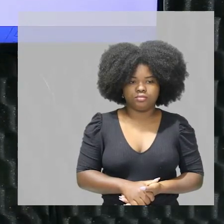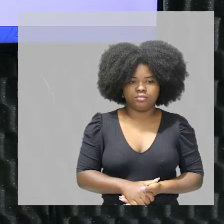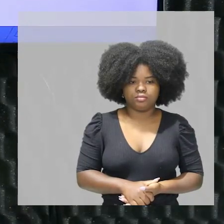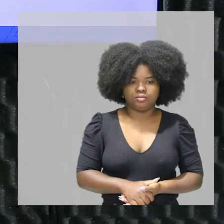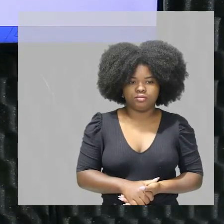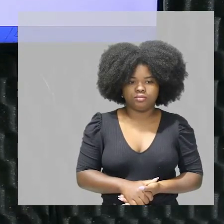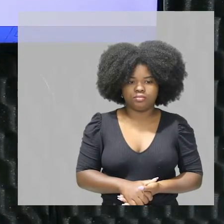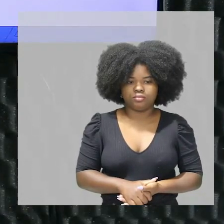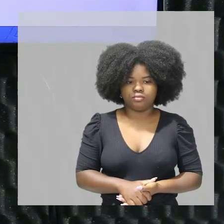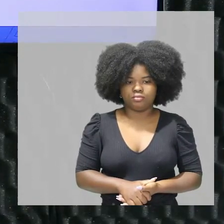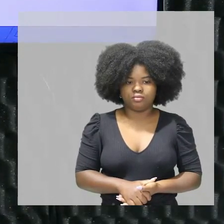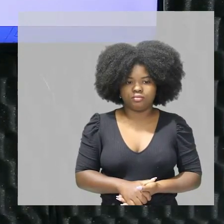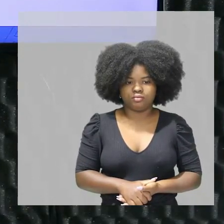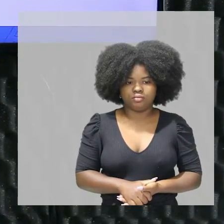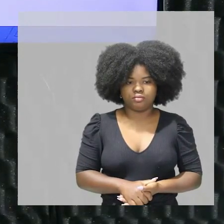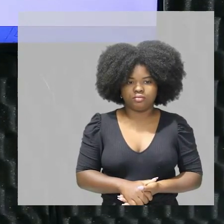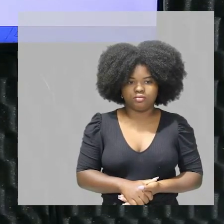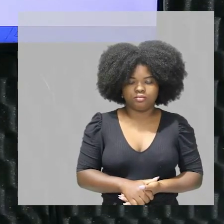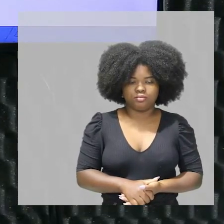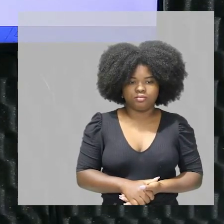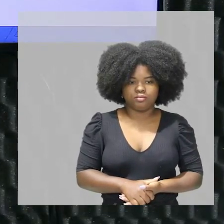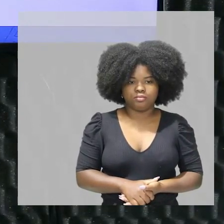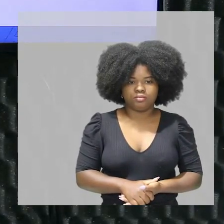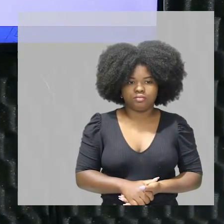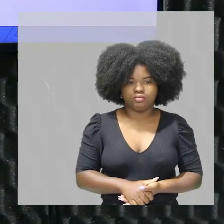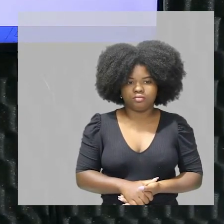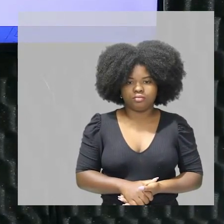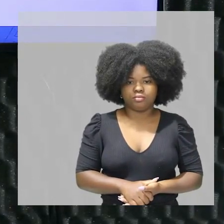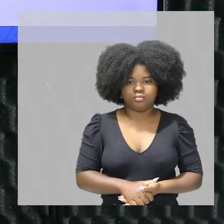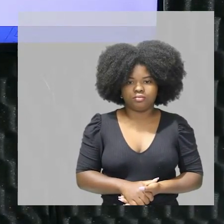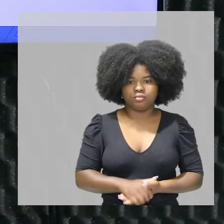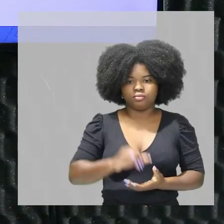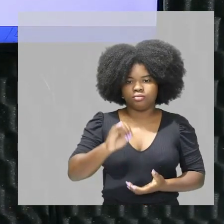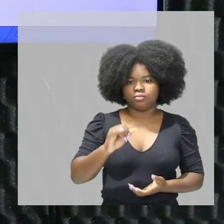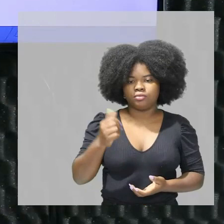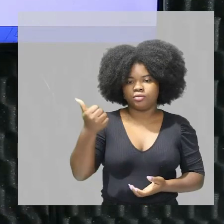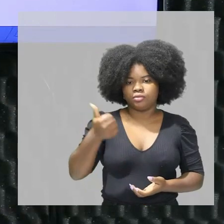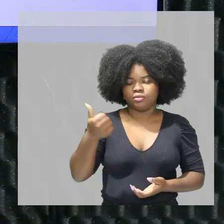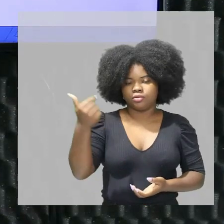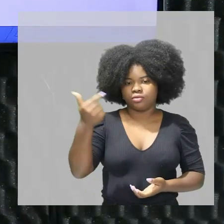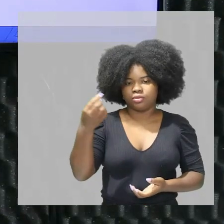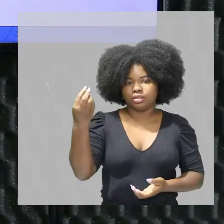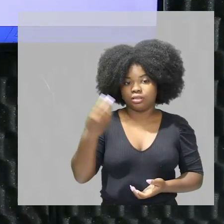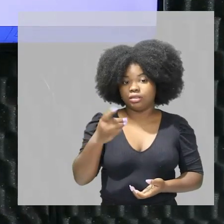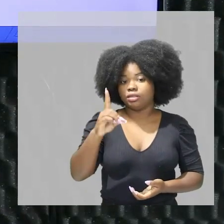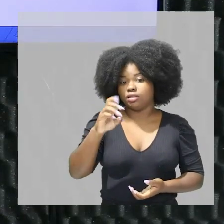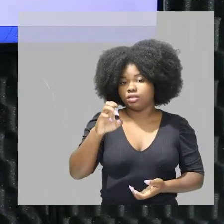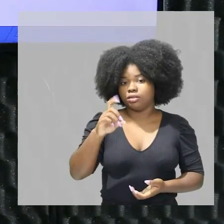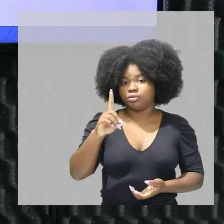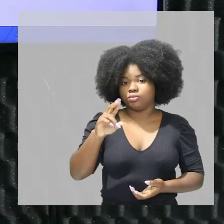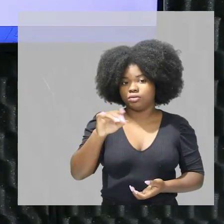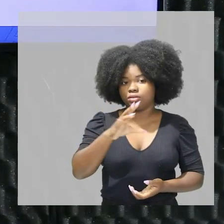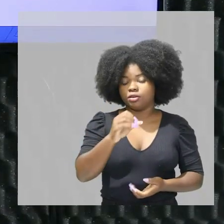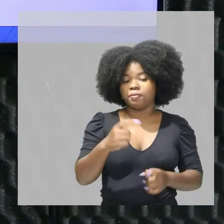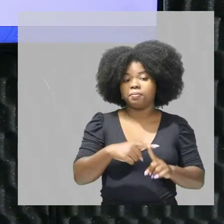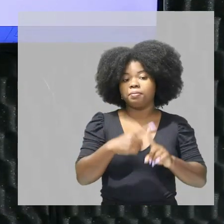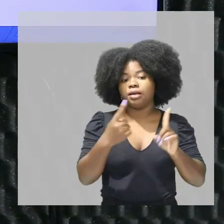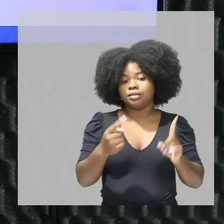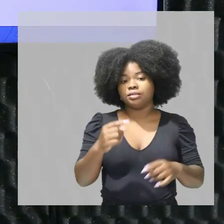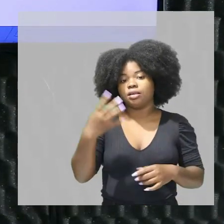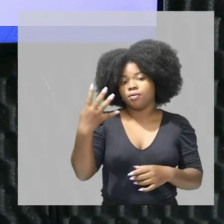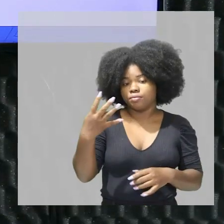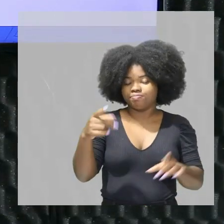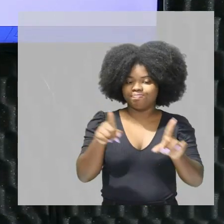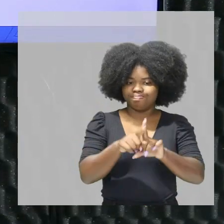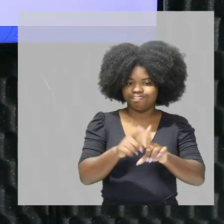apenas a indução a1 e a2 A3 são deduções mas A4 também é a1 e a2 são